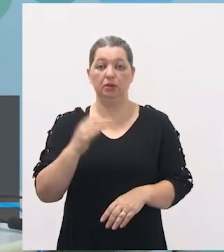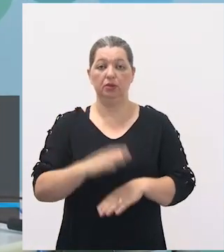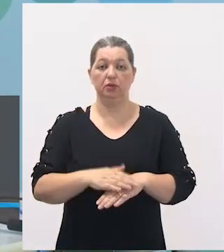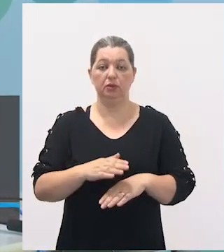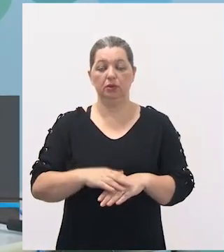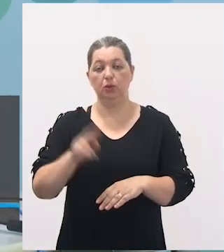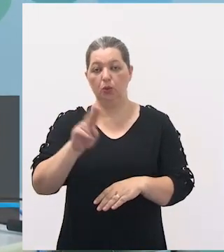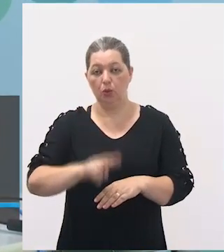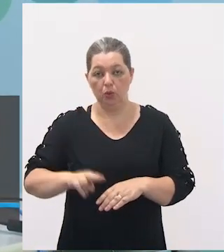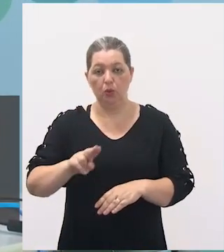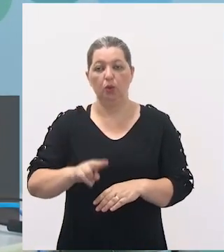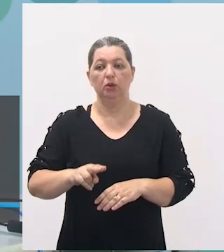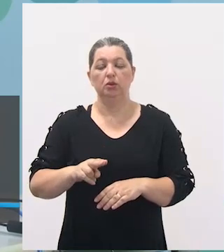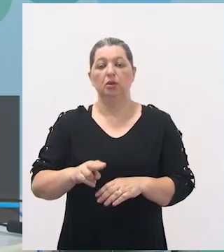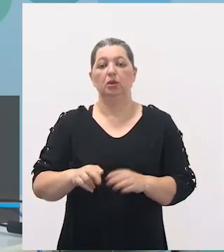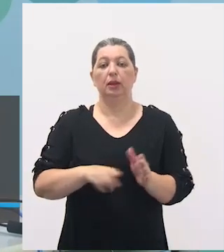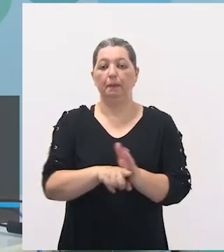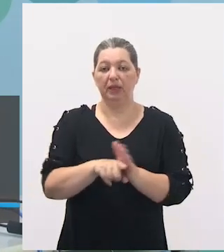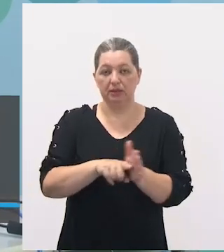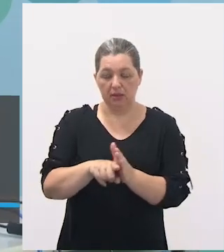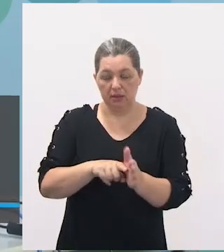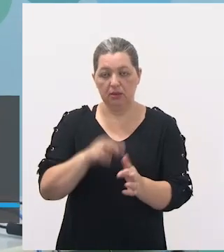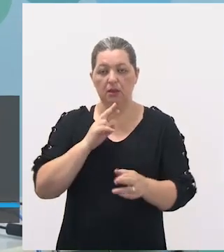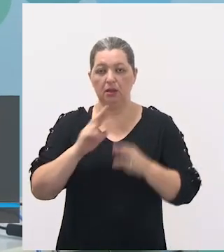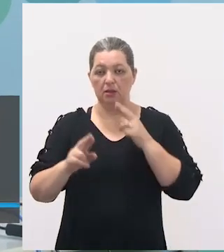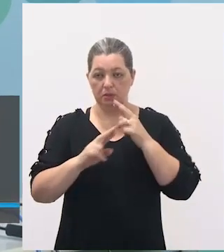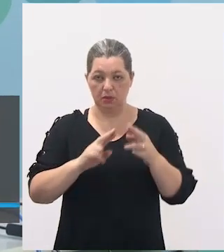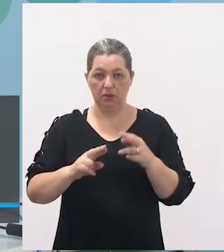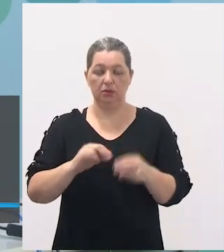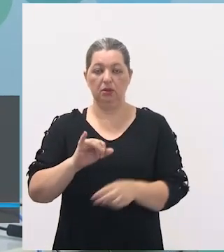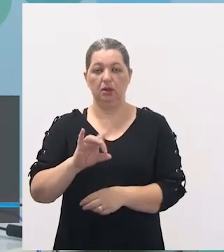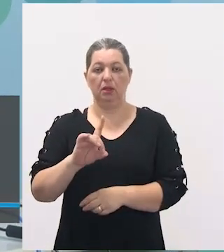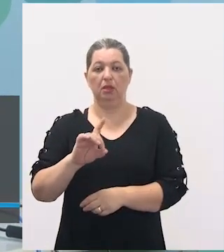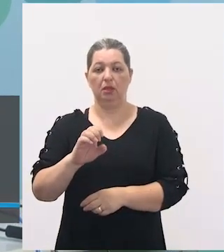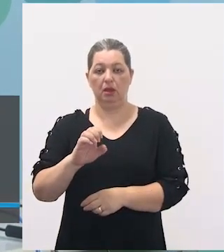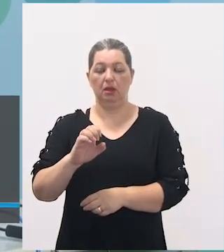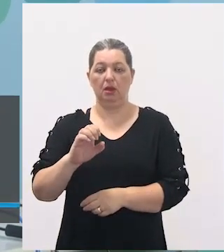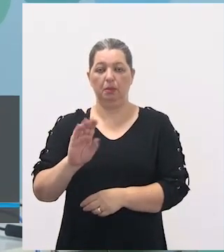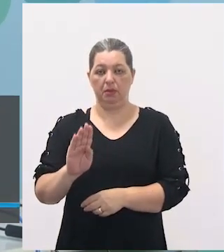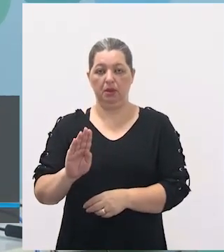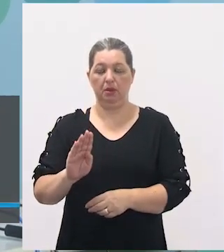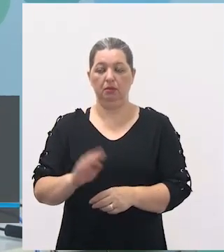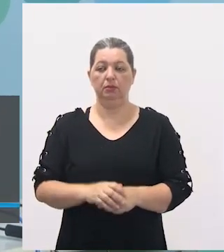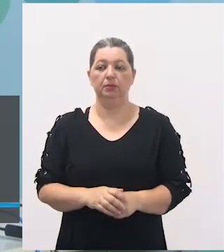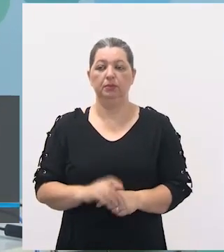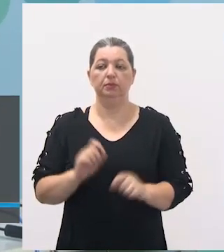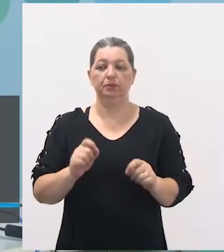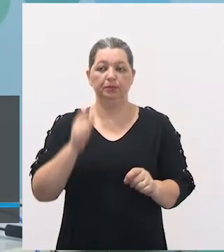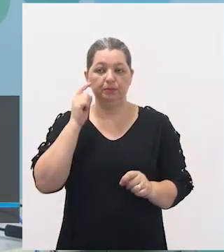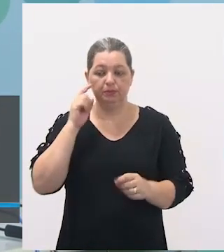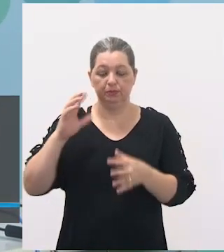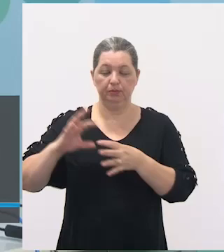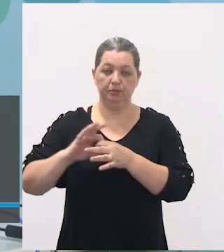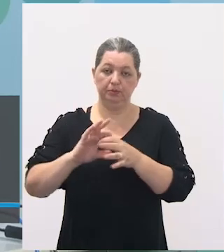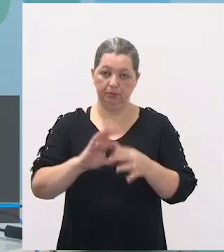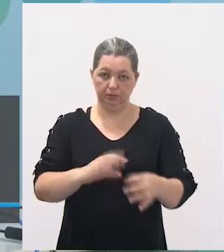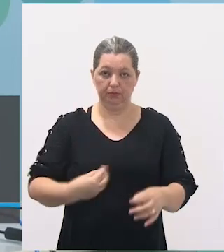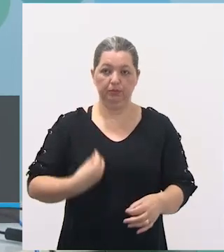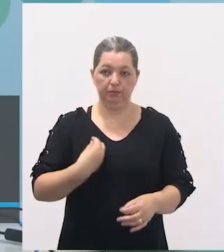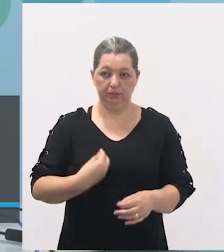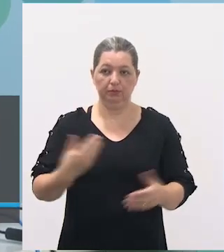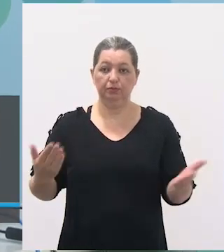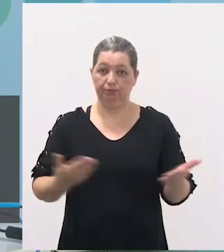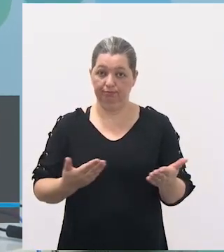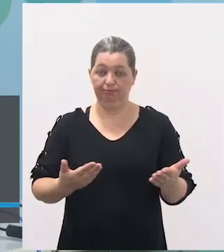dos resultados do IDEB 2019 para repensar as ações diante do contexto atual em que vivemos. Não é